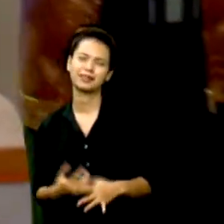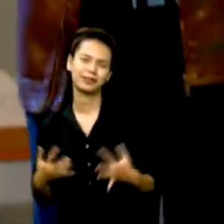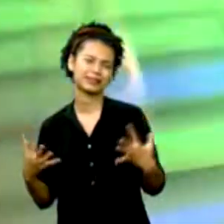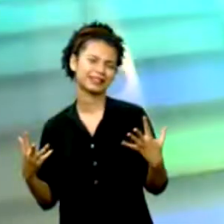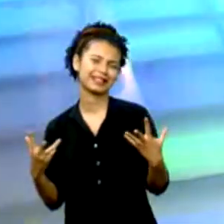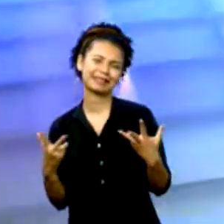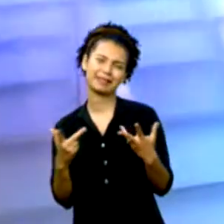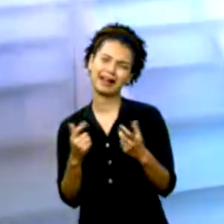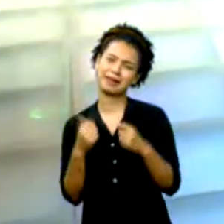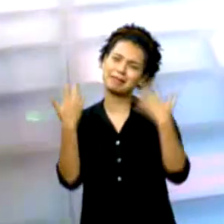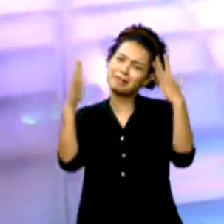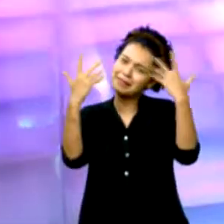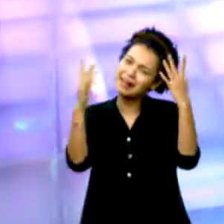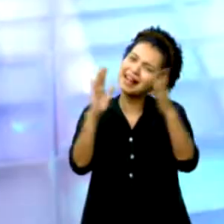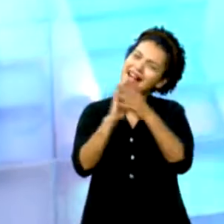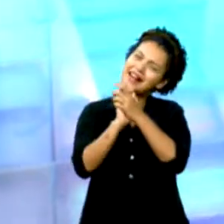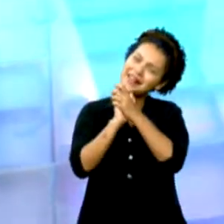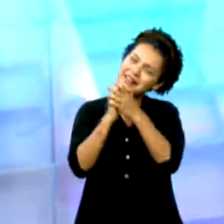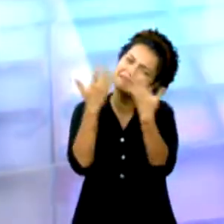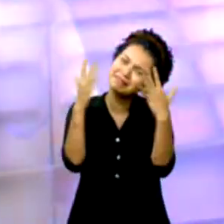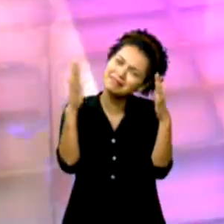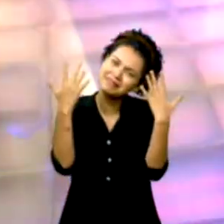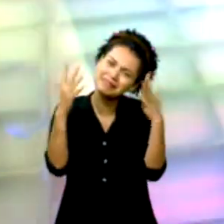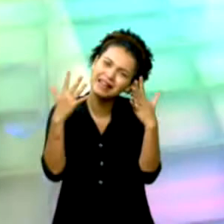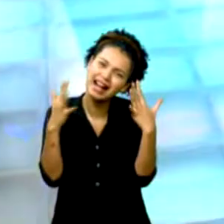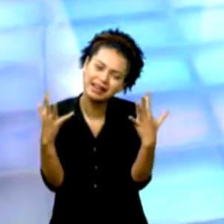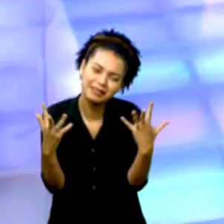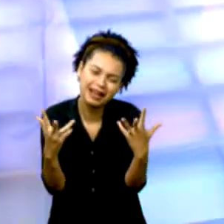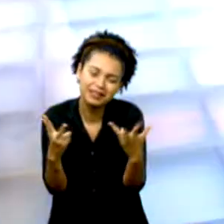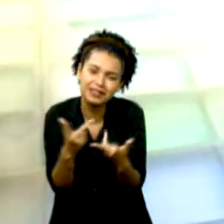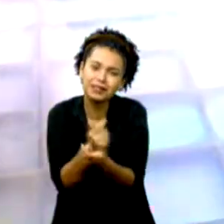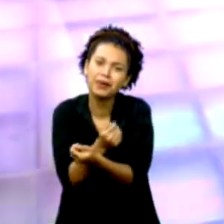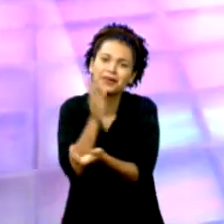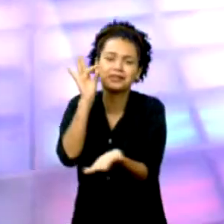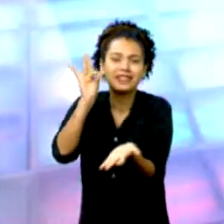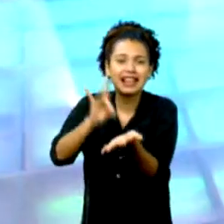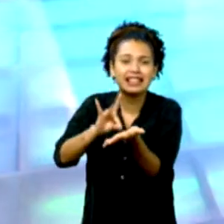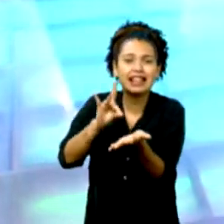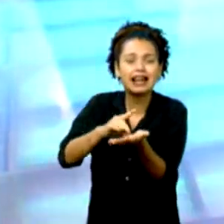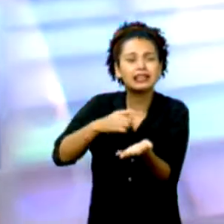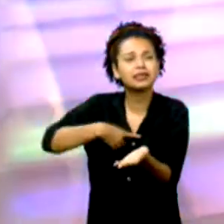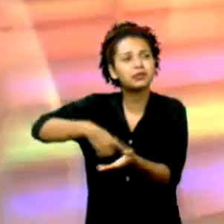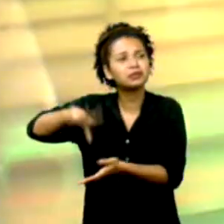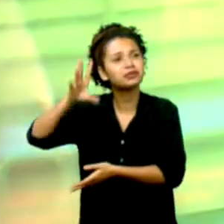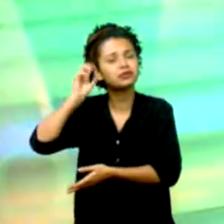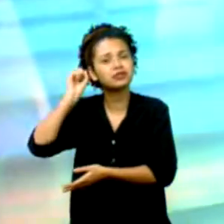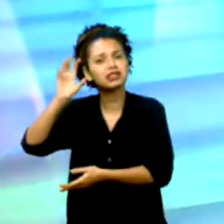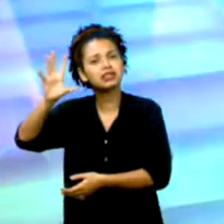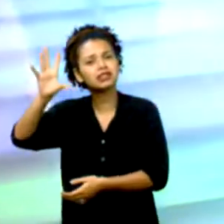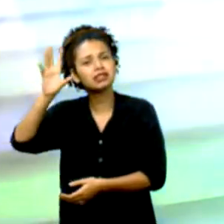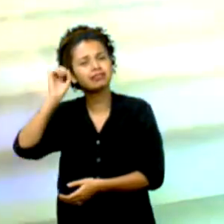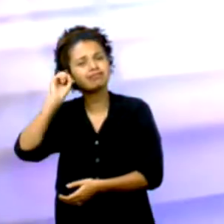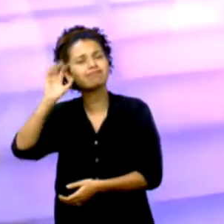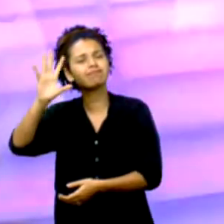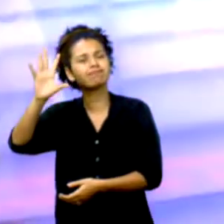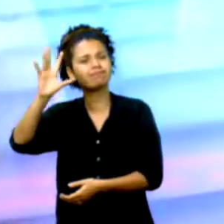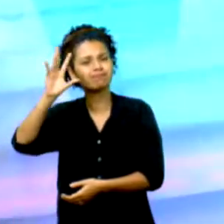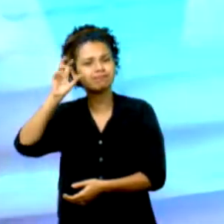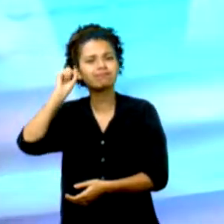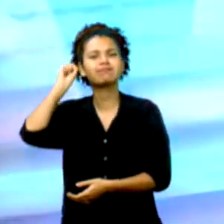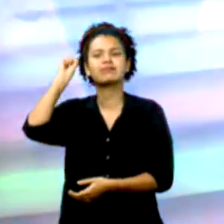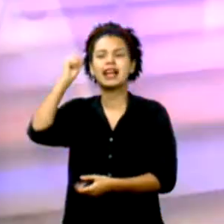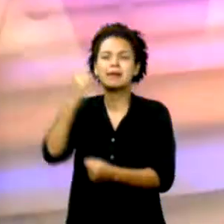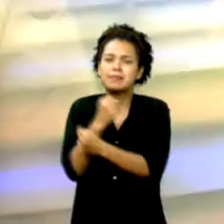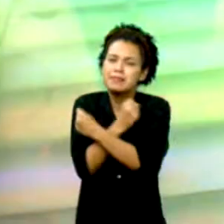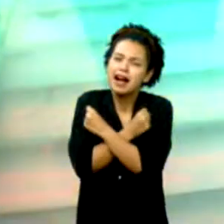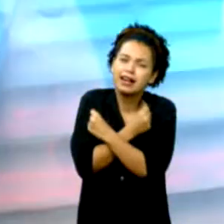Coisa linda, aplauso, gente. Que maravilhoso, é verdade. Eu fiquei ouvindo você. Ah, dá um abraço nos avós.